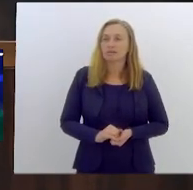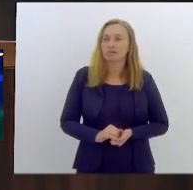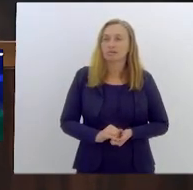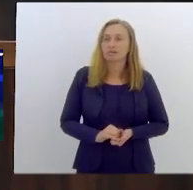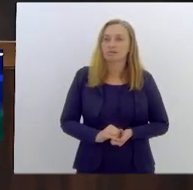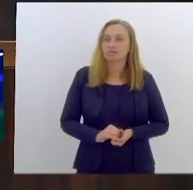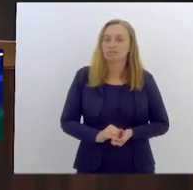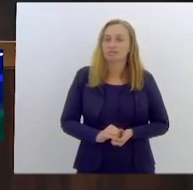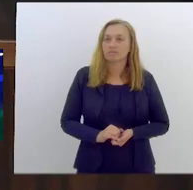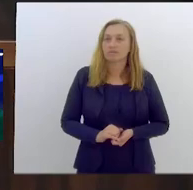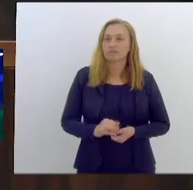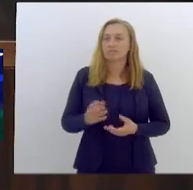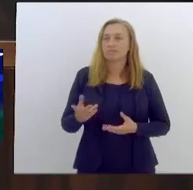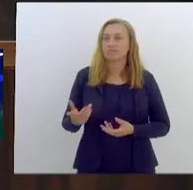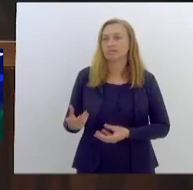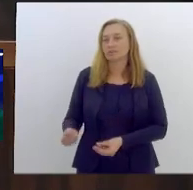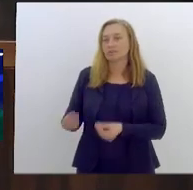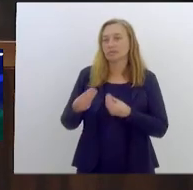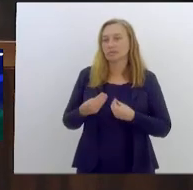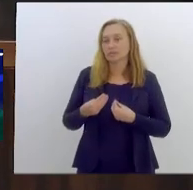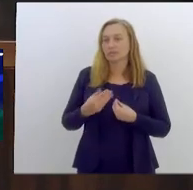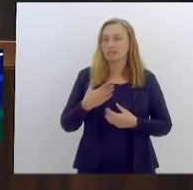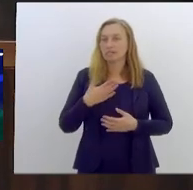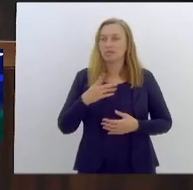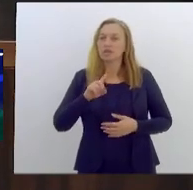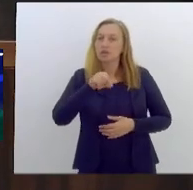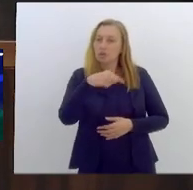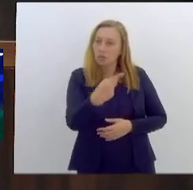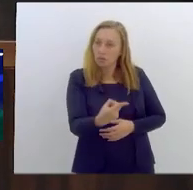e nos agraciou a mim e a outras